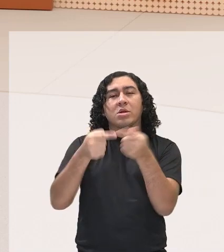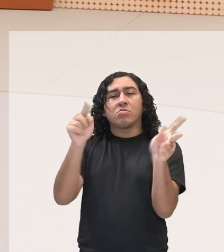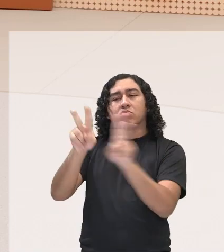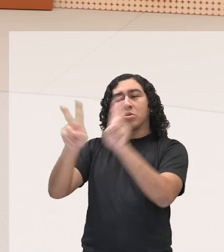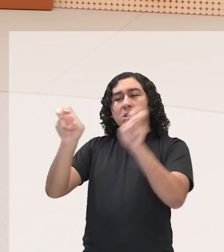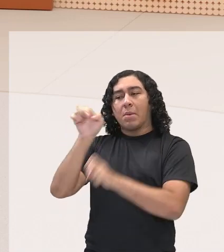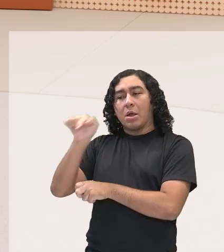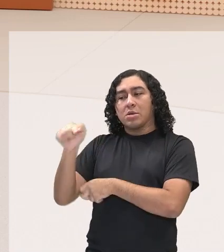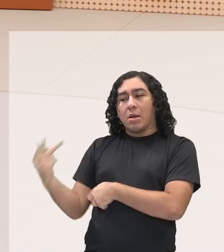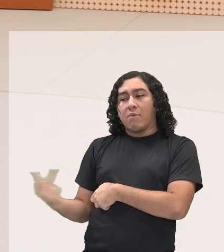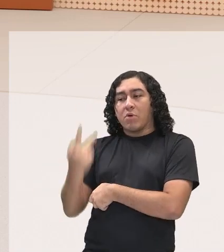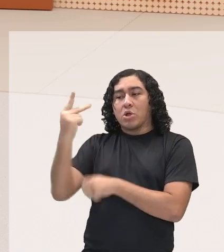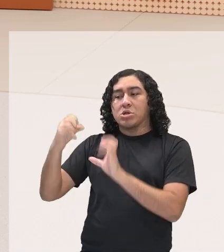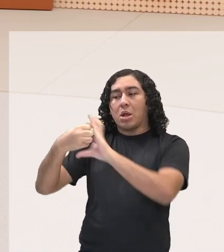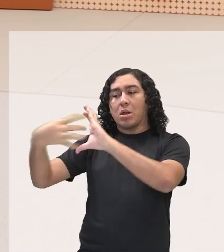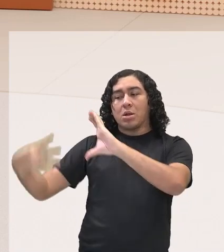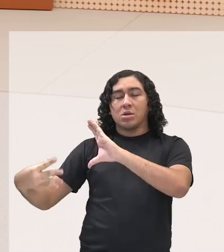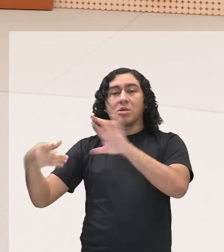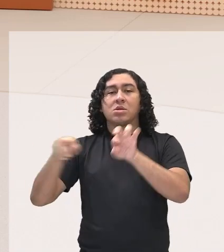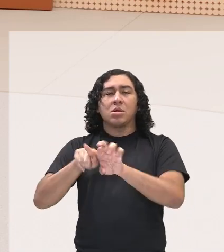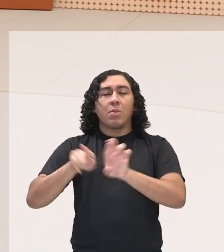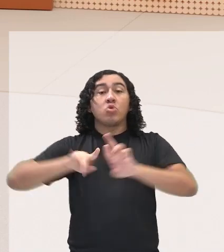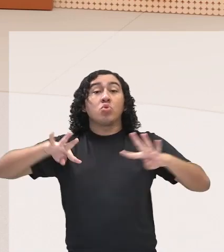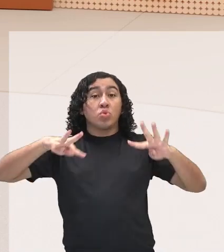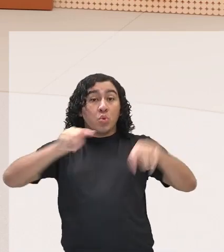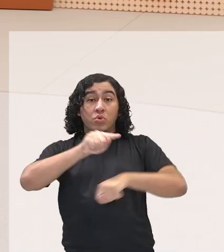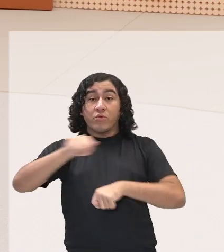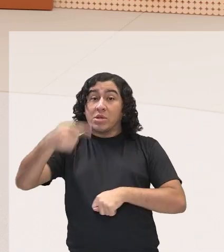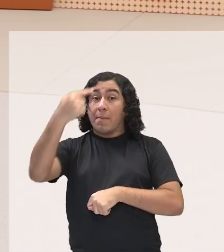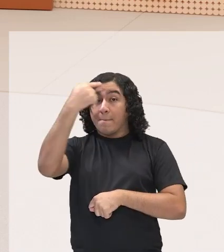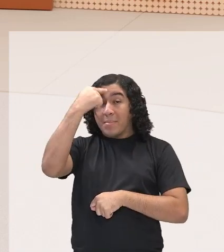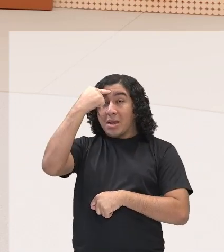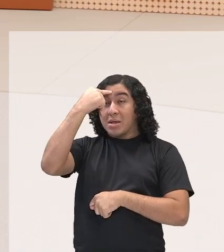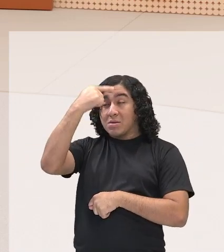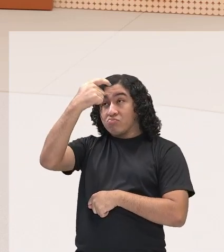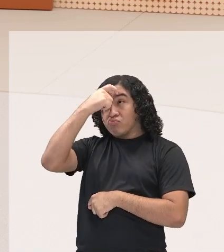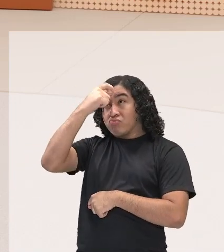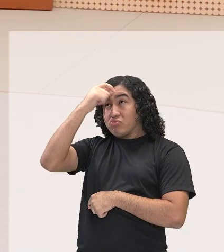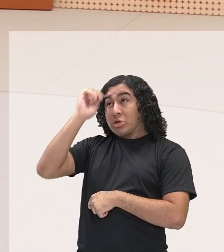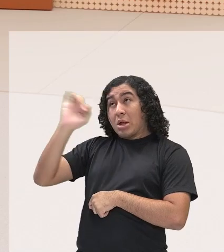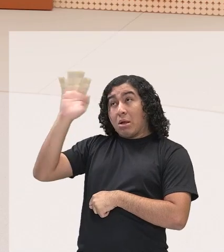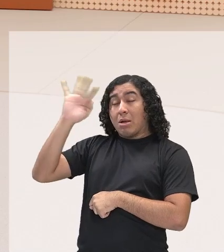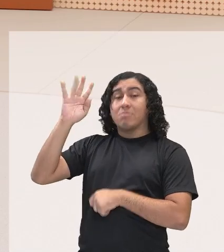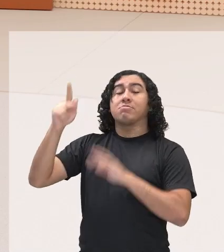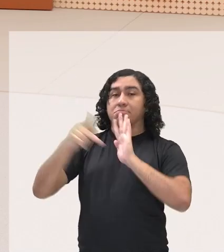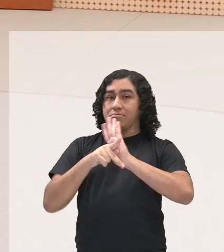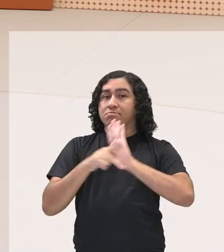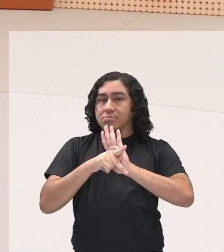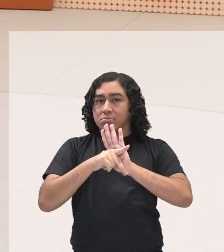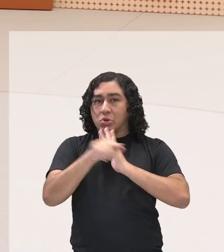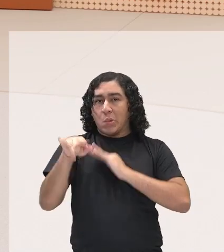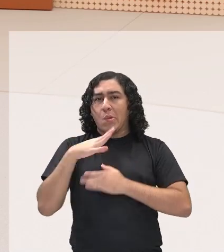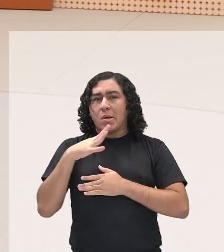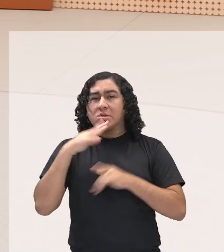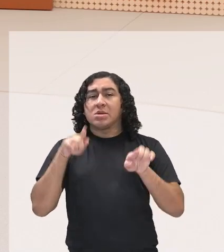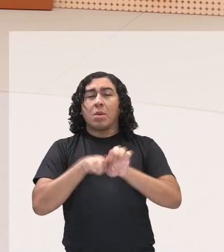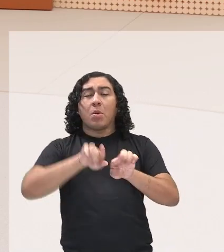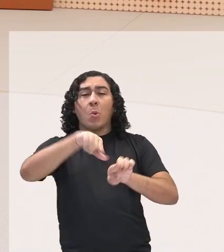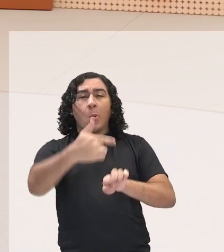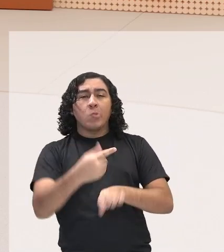valores, e todas aquelas que vocês trazem aí no pensamento, na mente de vocês, ou aquelas que vocês até vivem